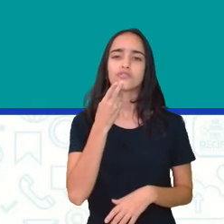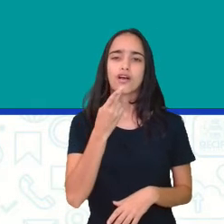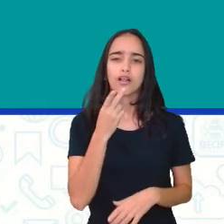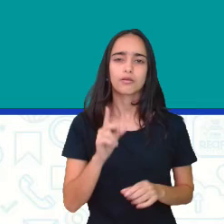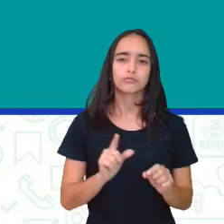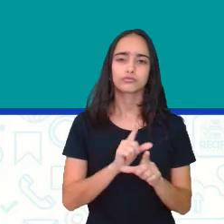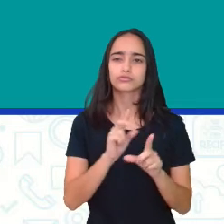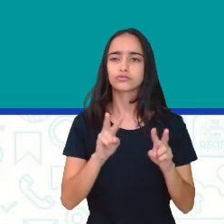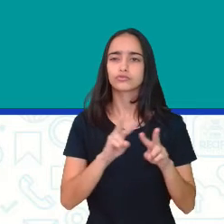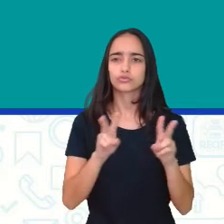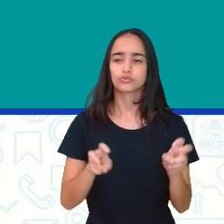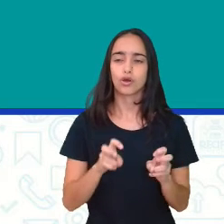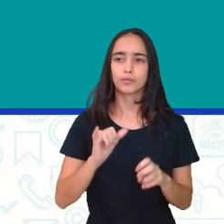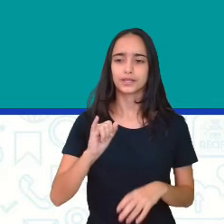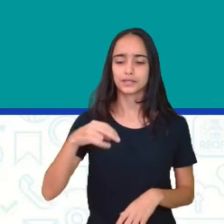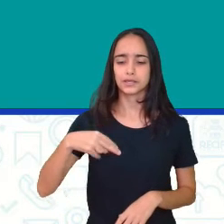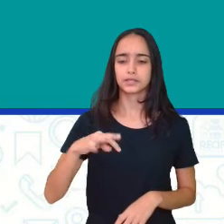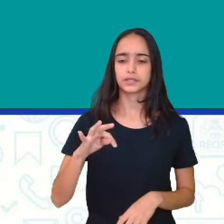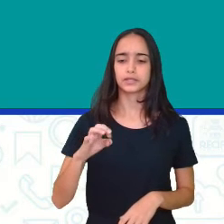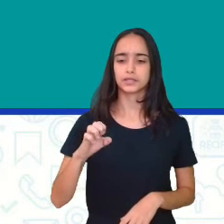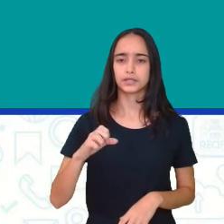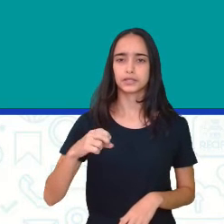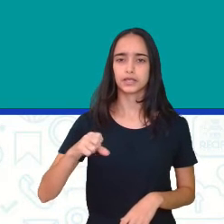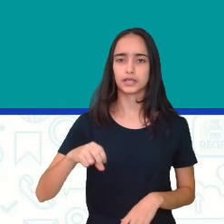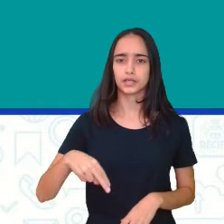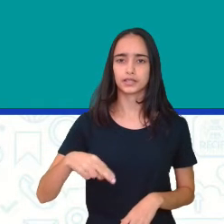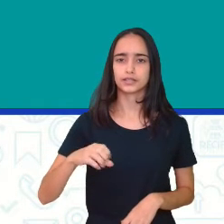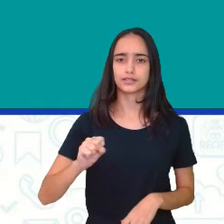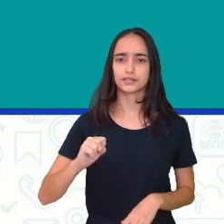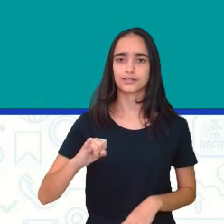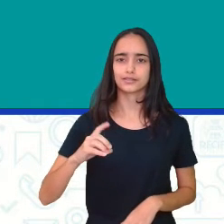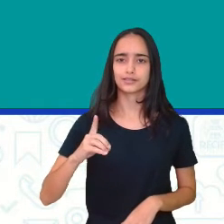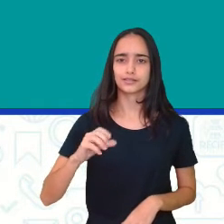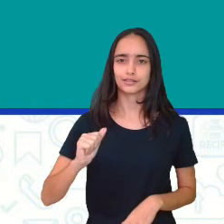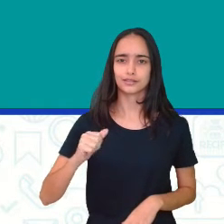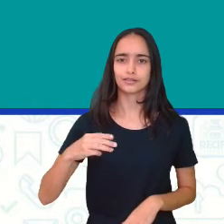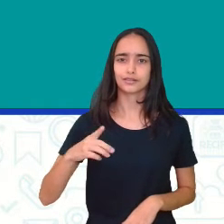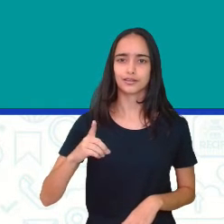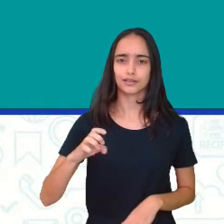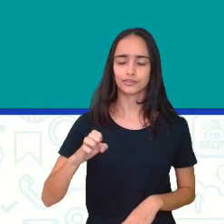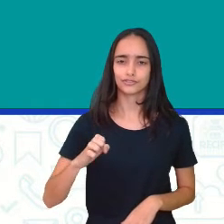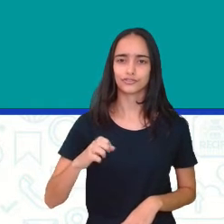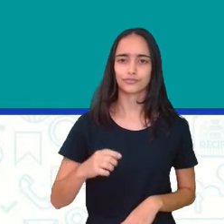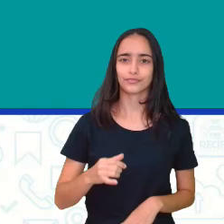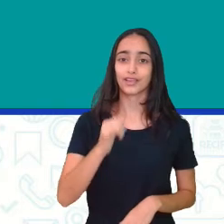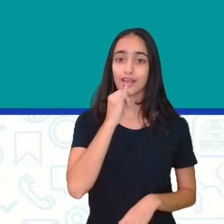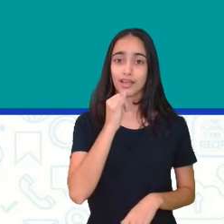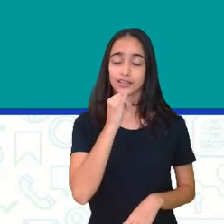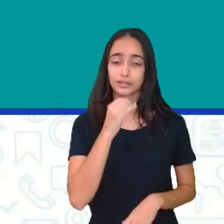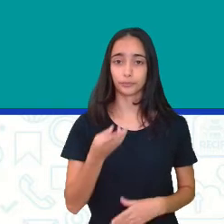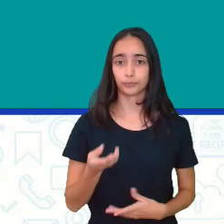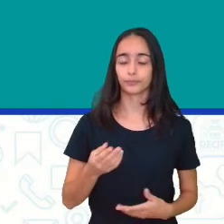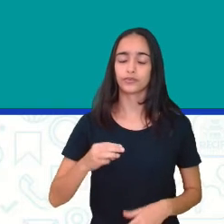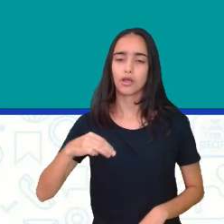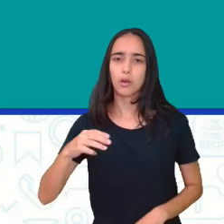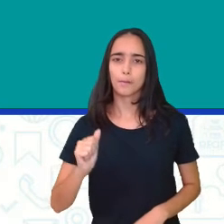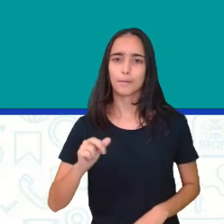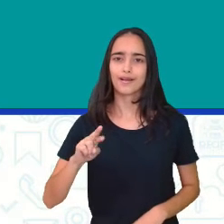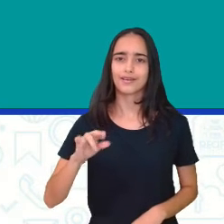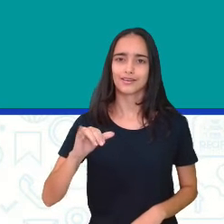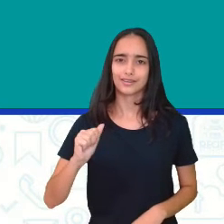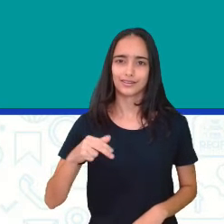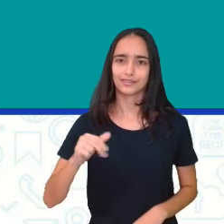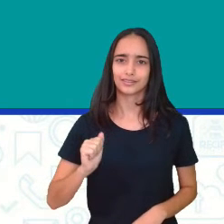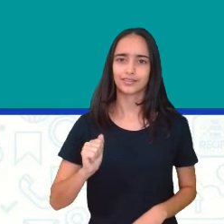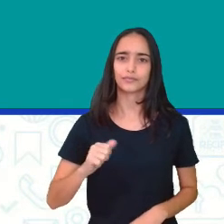gente está falando, eu trouxe aí um exemplo para vocês de Mariana. Então, ó, Mariana corre 3 vezes na semana também. Quase